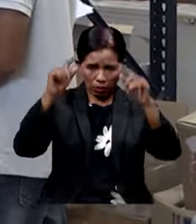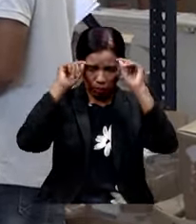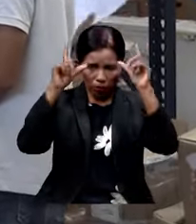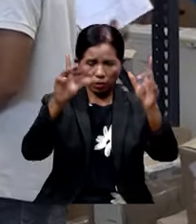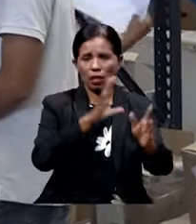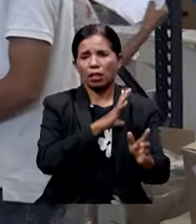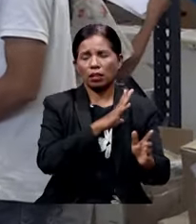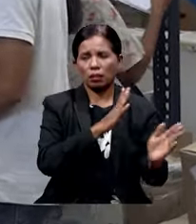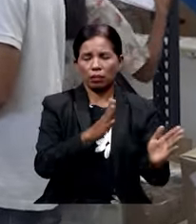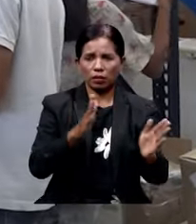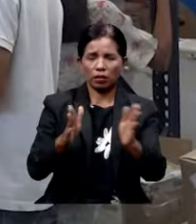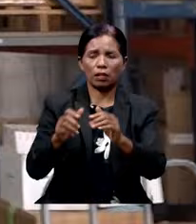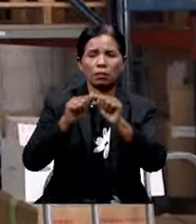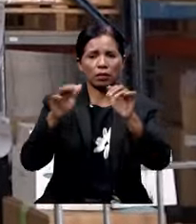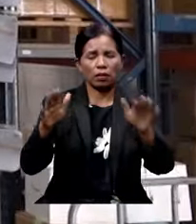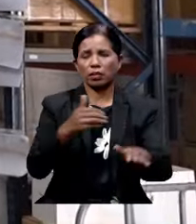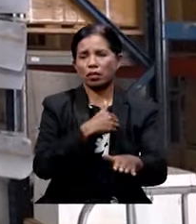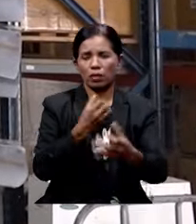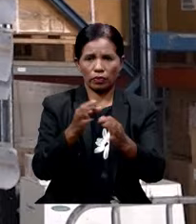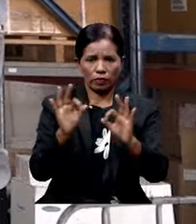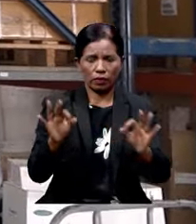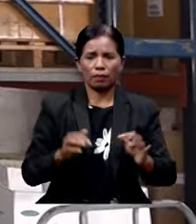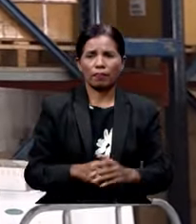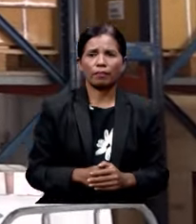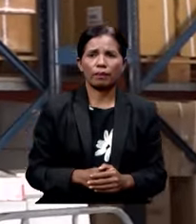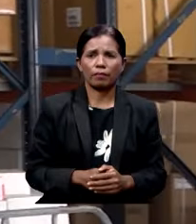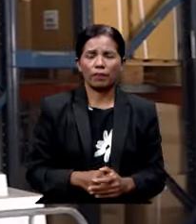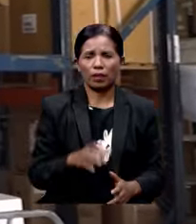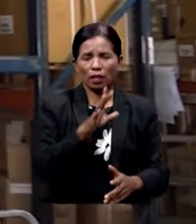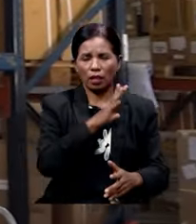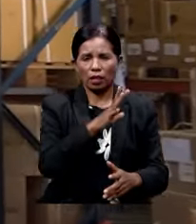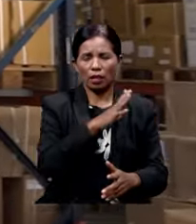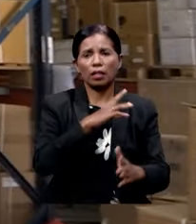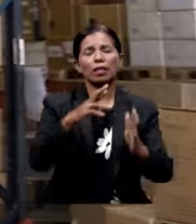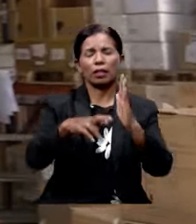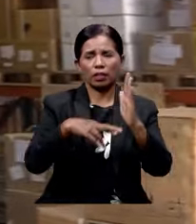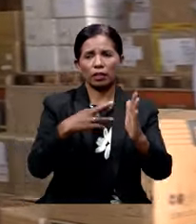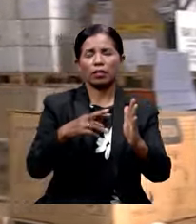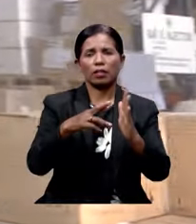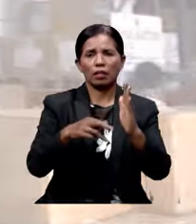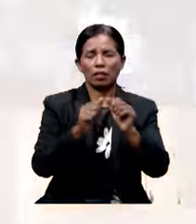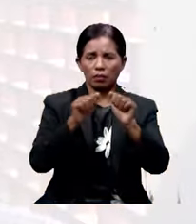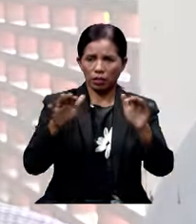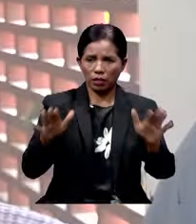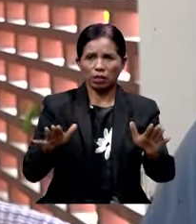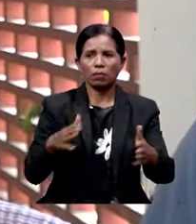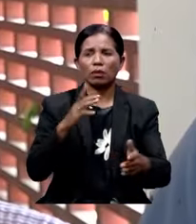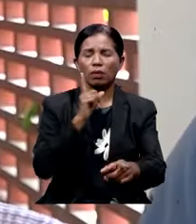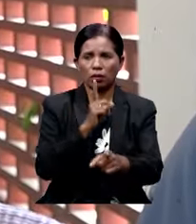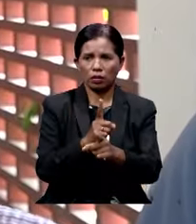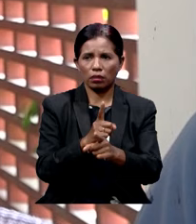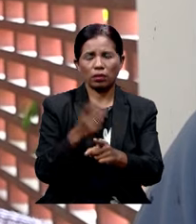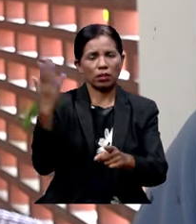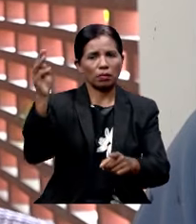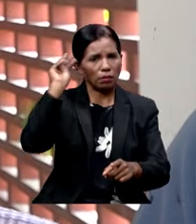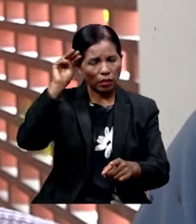hela proseso administrativo ne besidau kremata. Hing orrendit, wa se prosedimento administrativo tanto ia